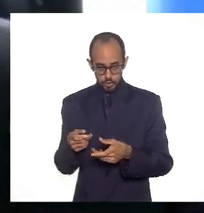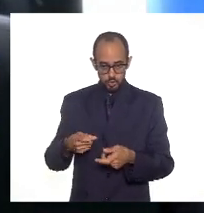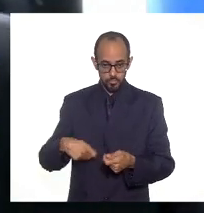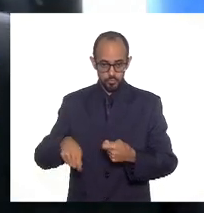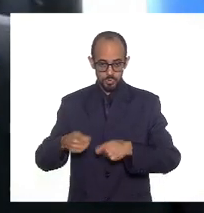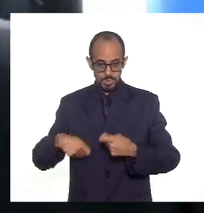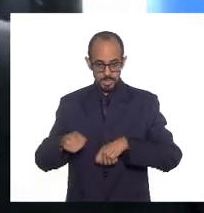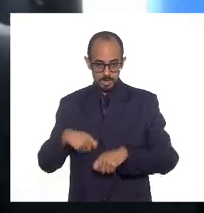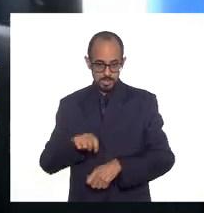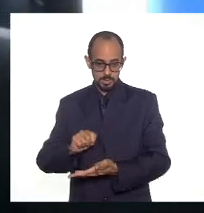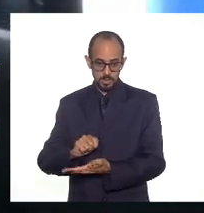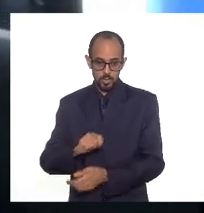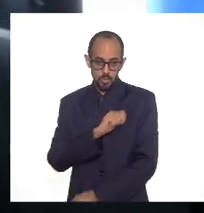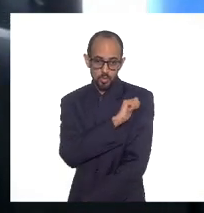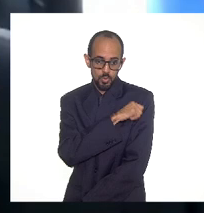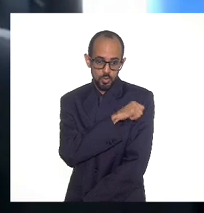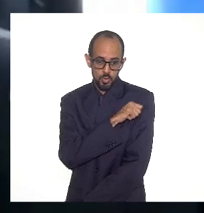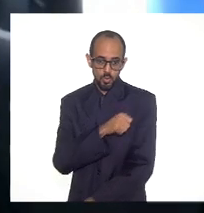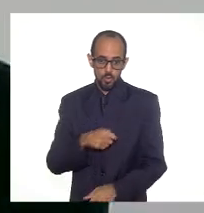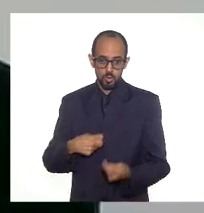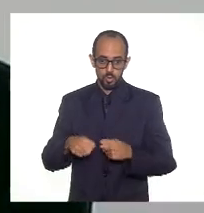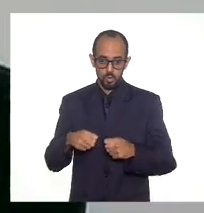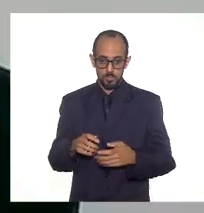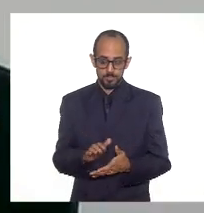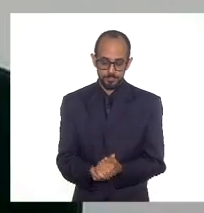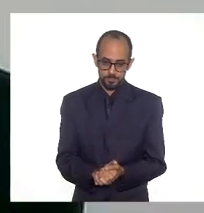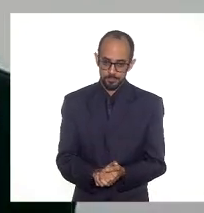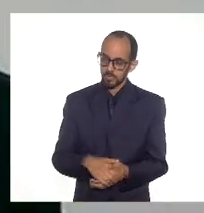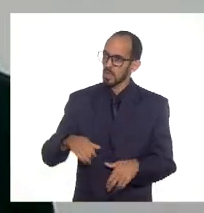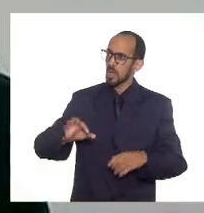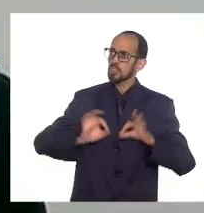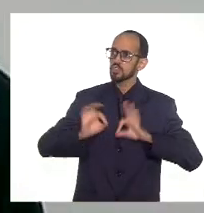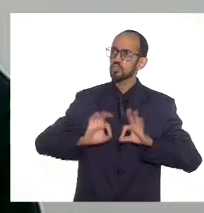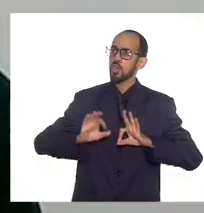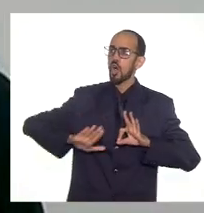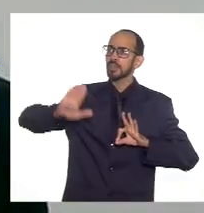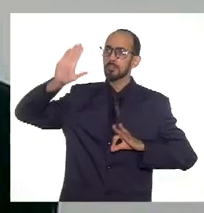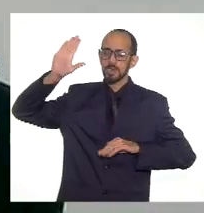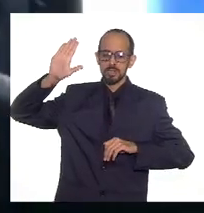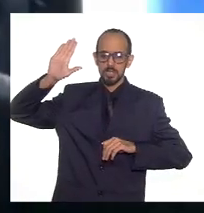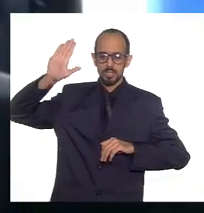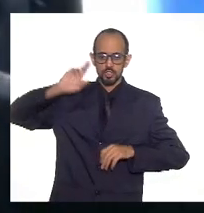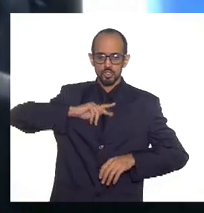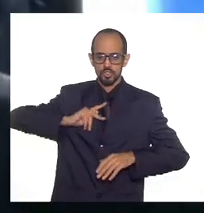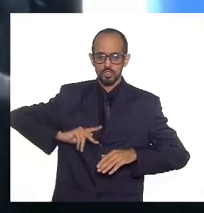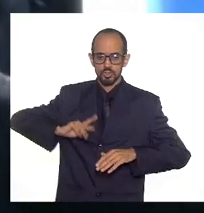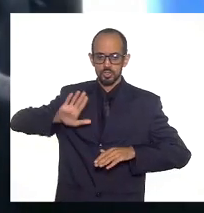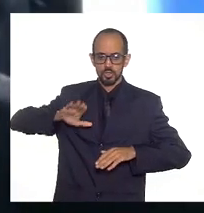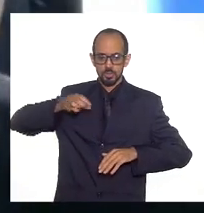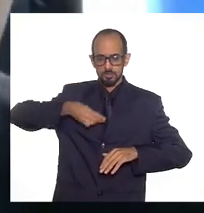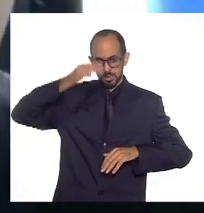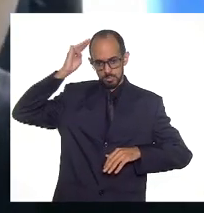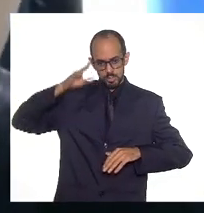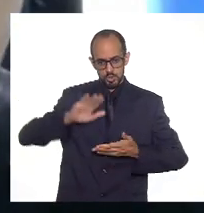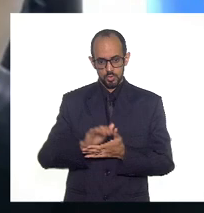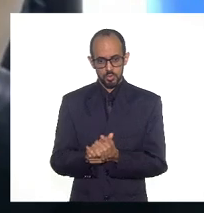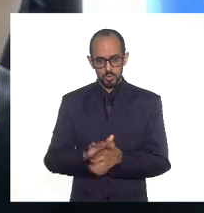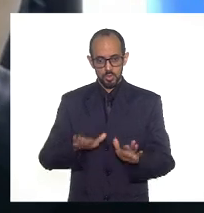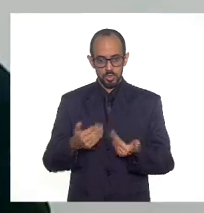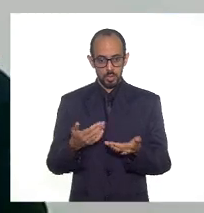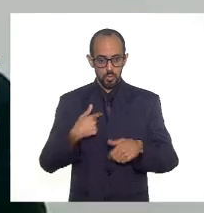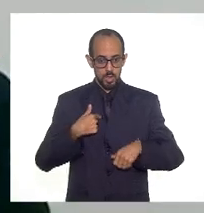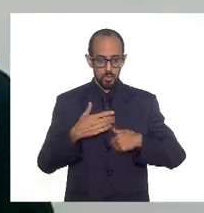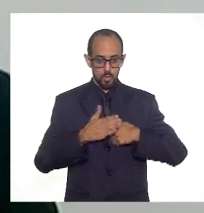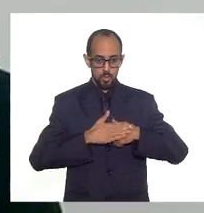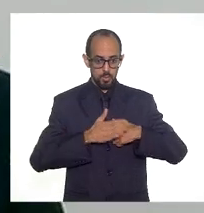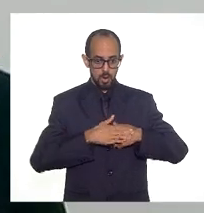Controle. Deputado... Questão de ordem, presidente. Não, pois não, deputado Márcio Pacheco. O autor do